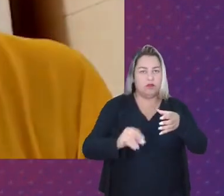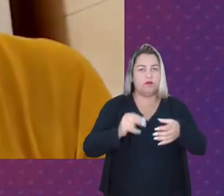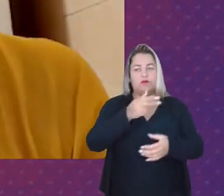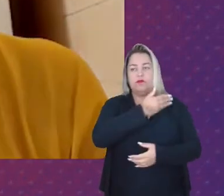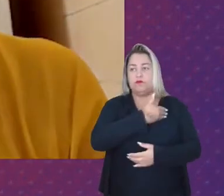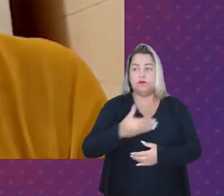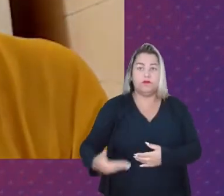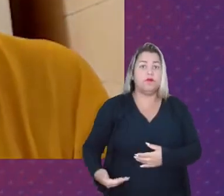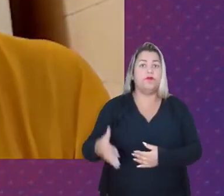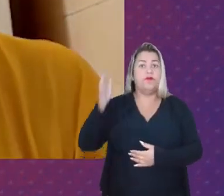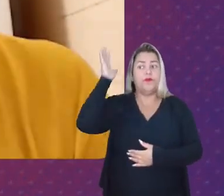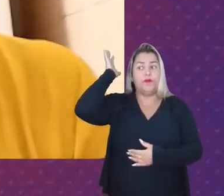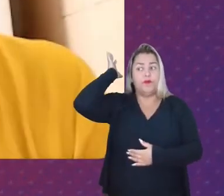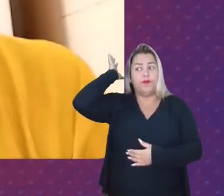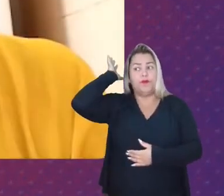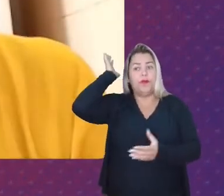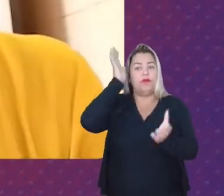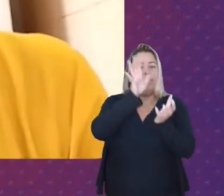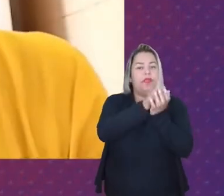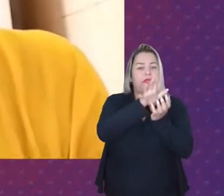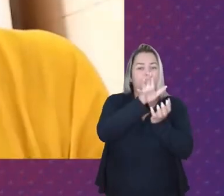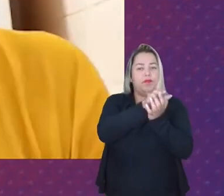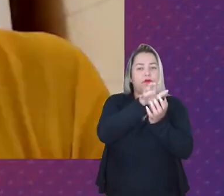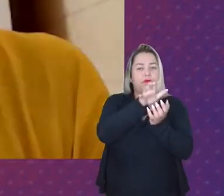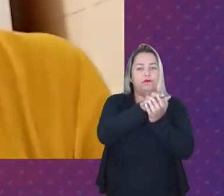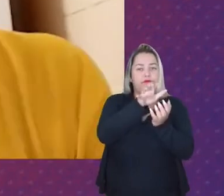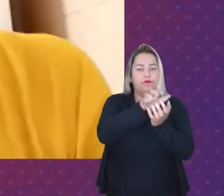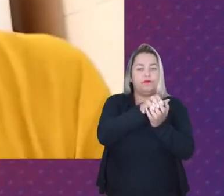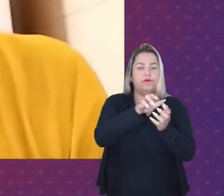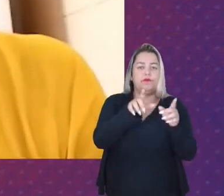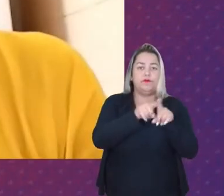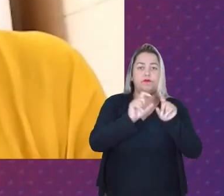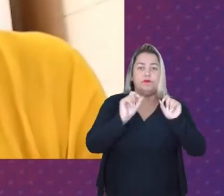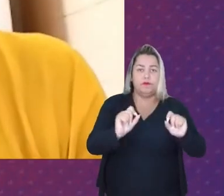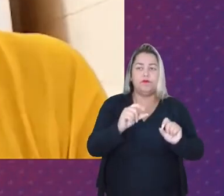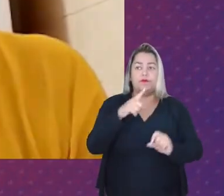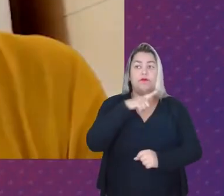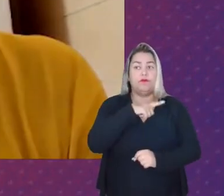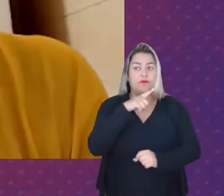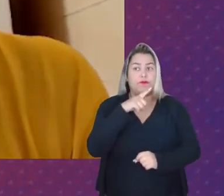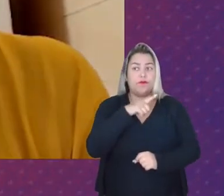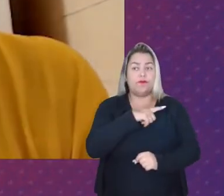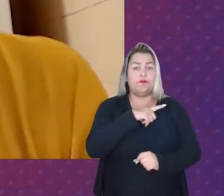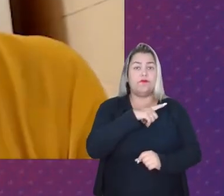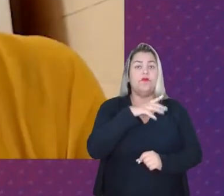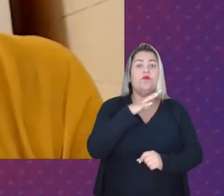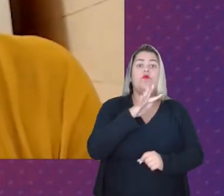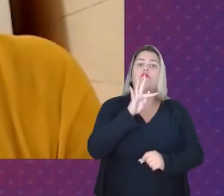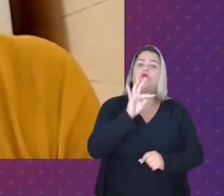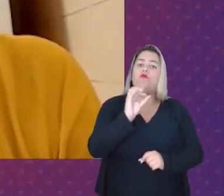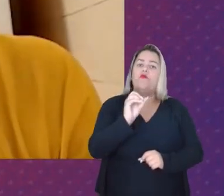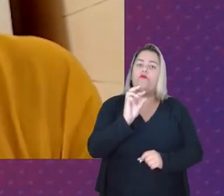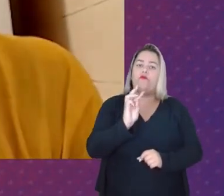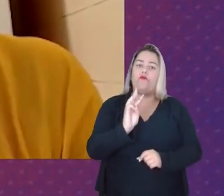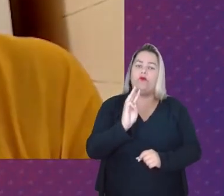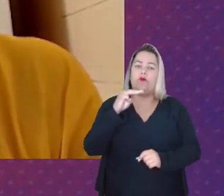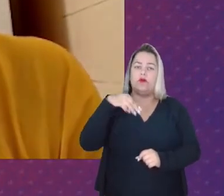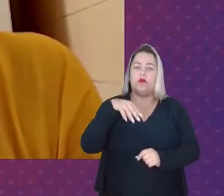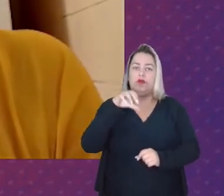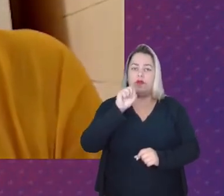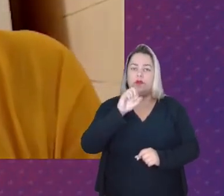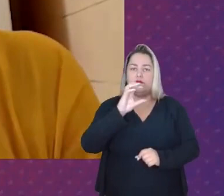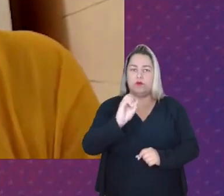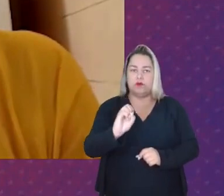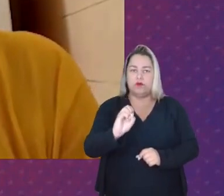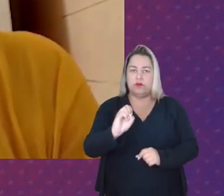em Pernambuco nós tivemos o apoio do Habitat, do Fórum de Mulheres de Pernambuco, do SOS